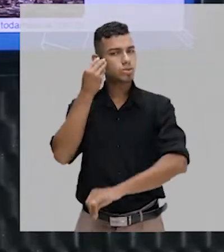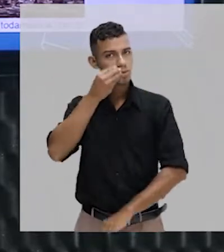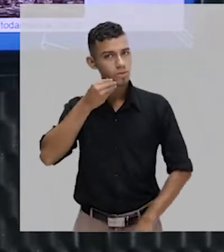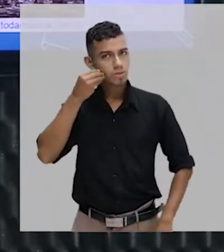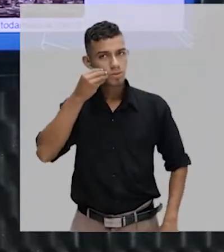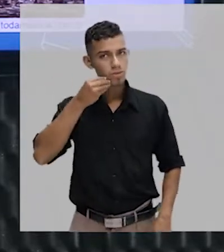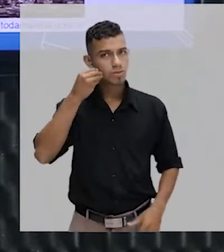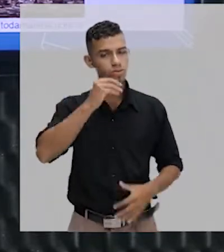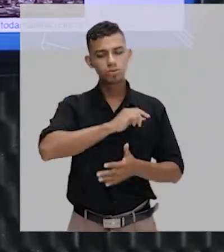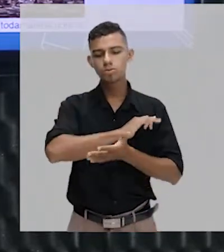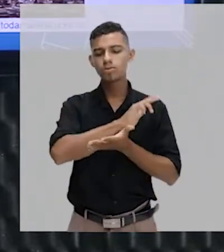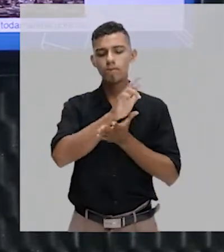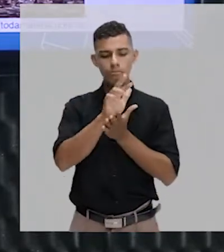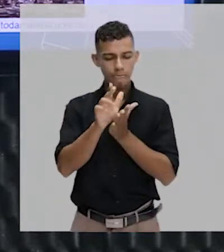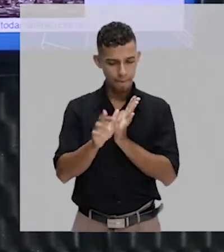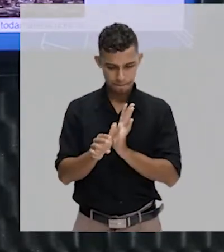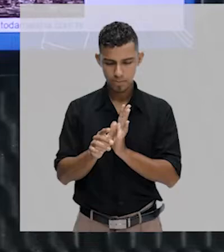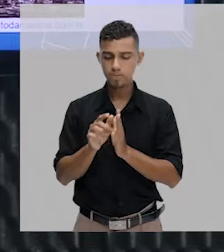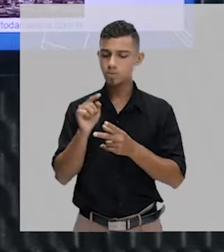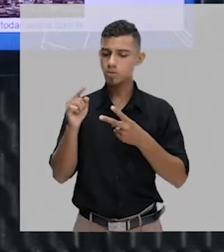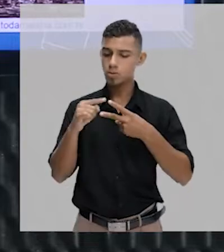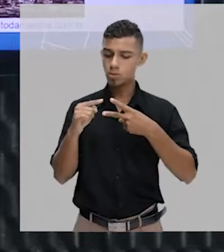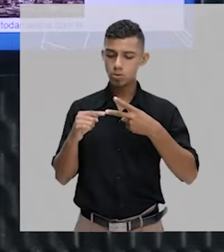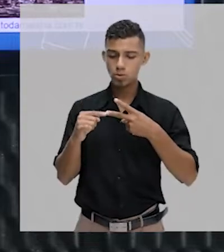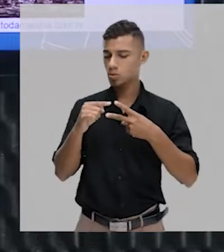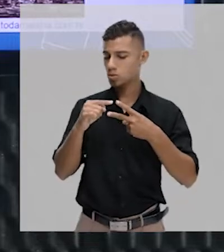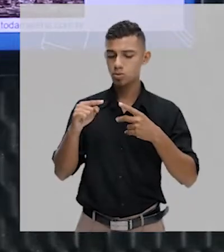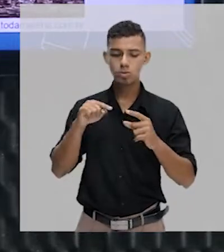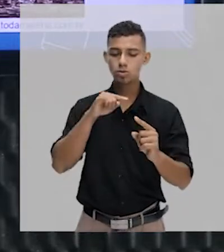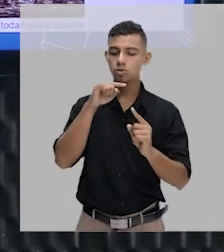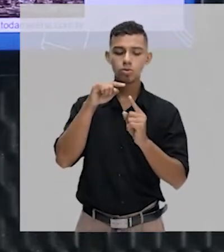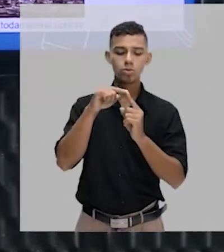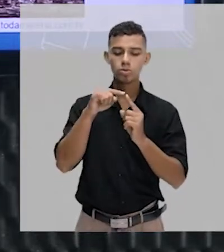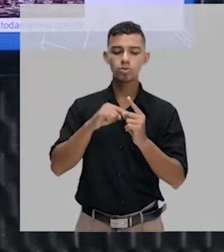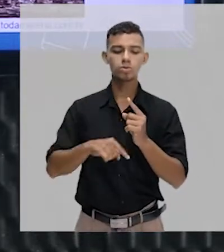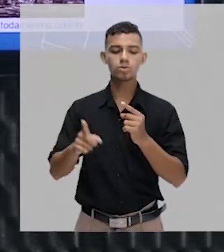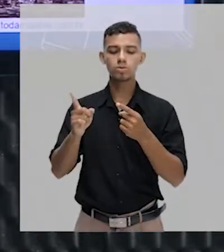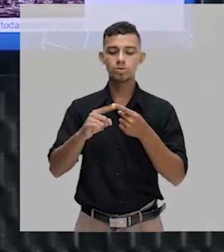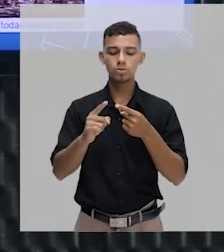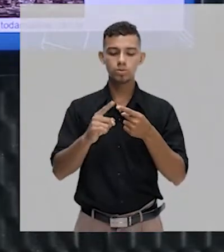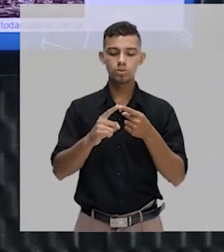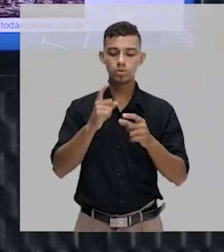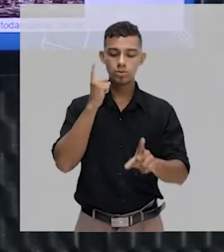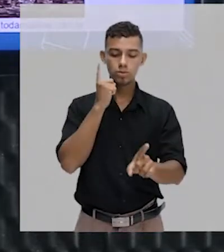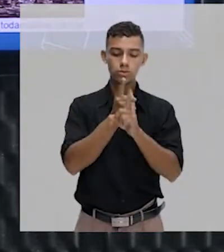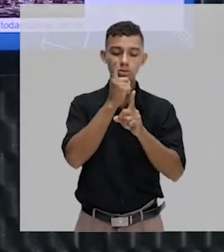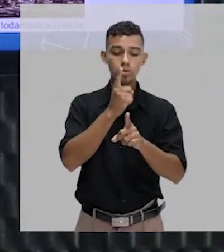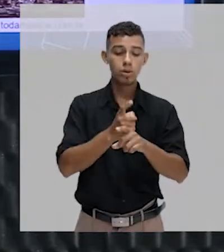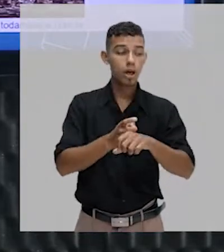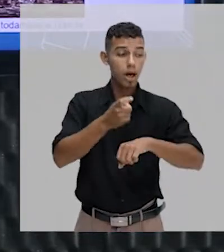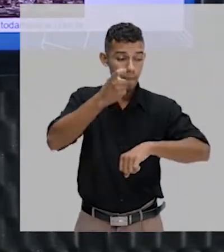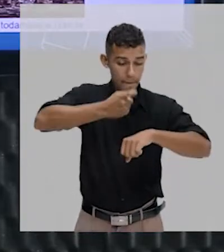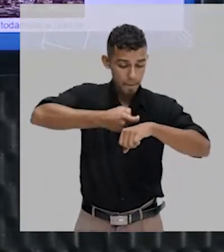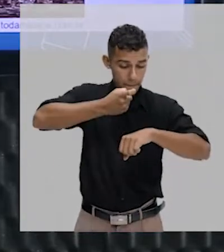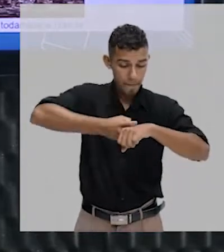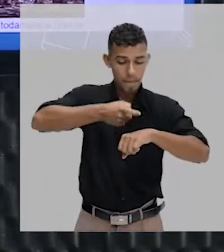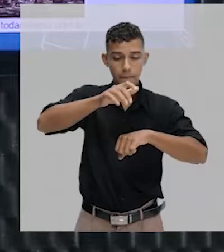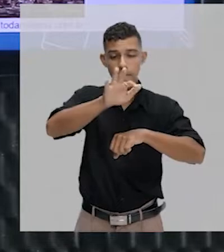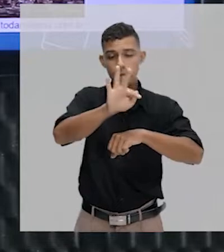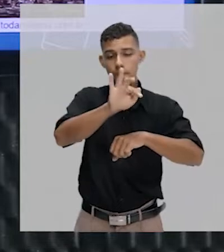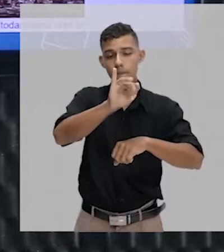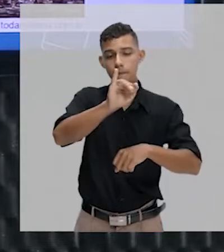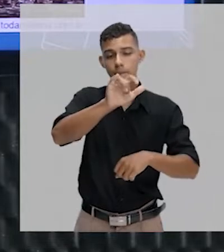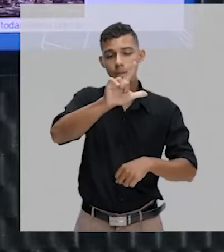experimentos, ok? Eles tinham dois objetivos. Eles queriam encontrar a pedra filosofal e o elixir da longa